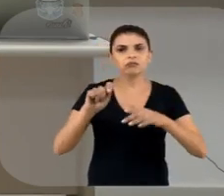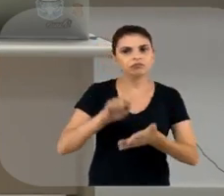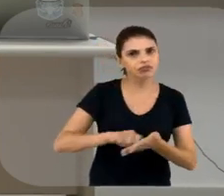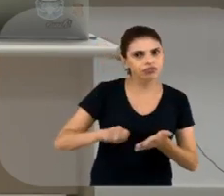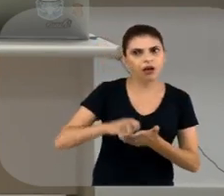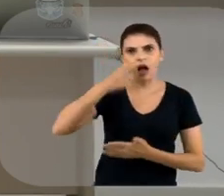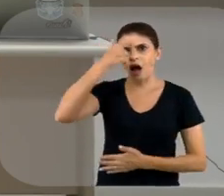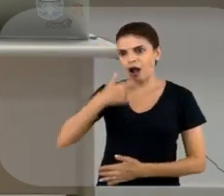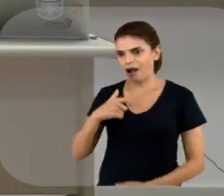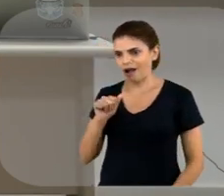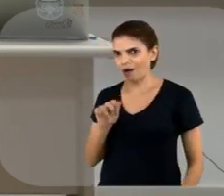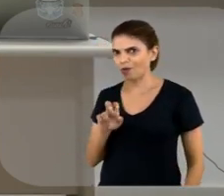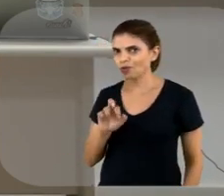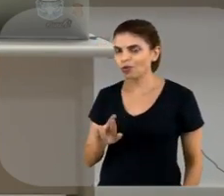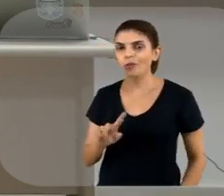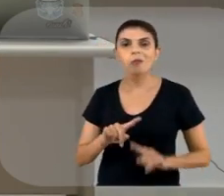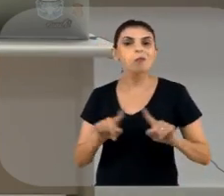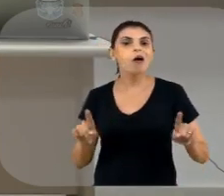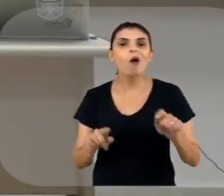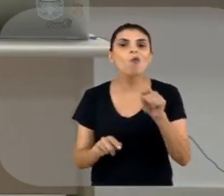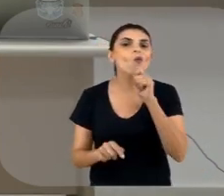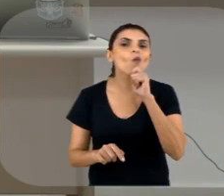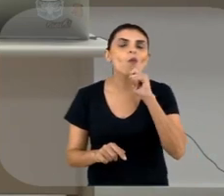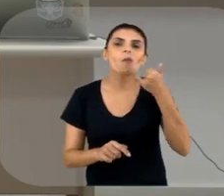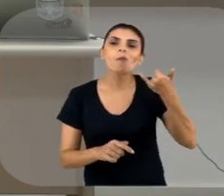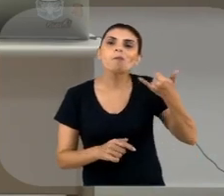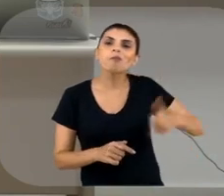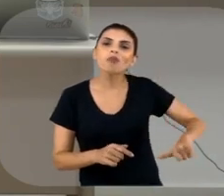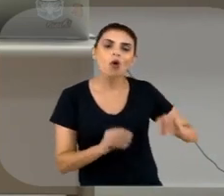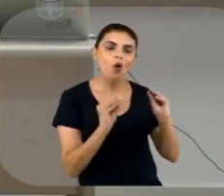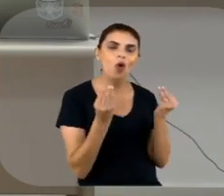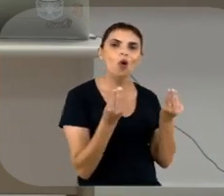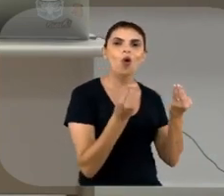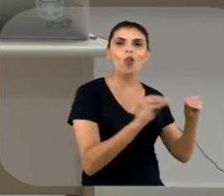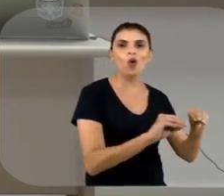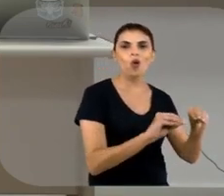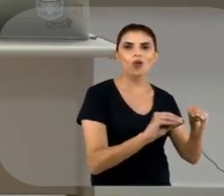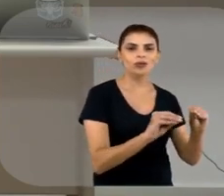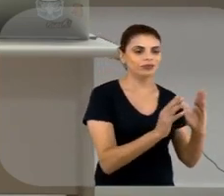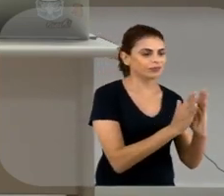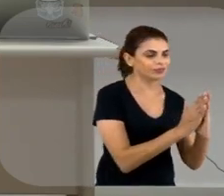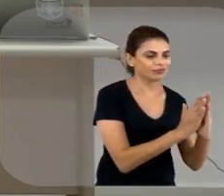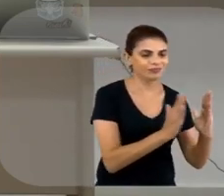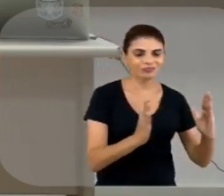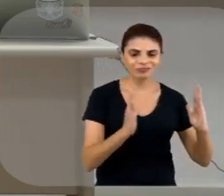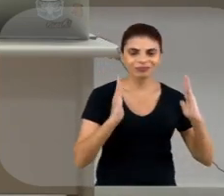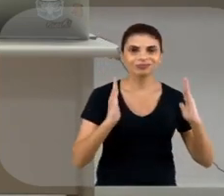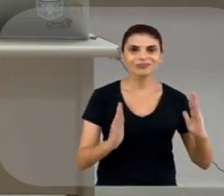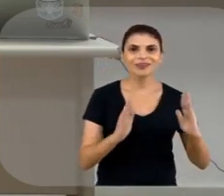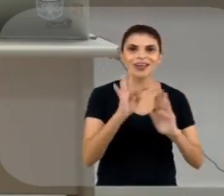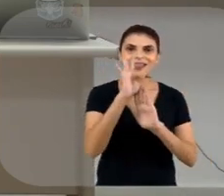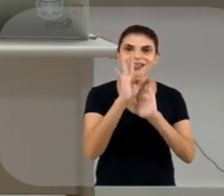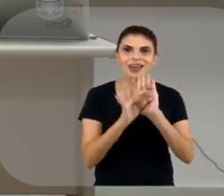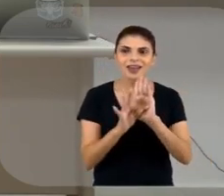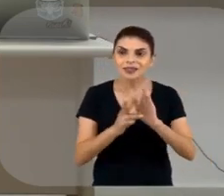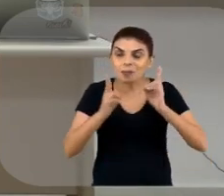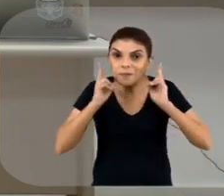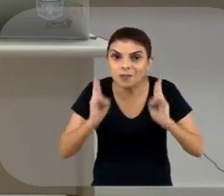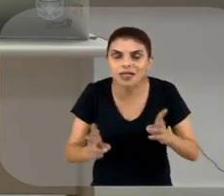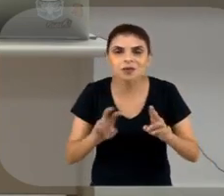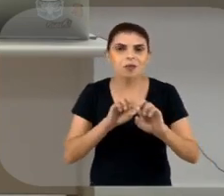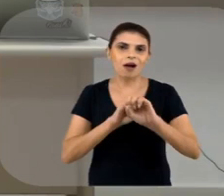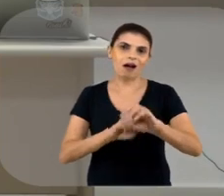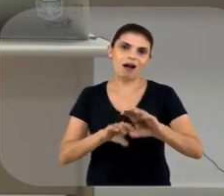importante, autoral, enfim, mas não necessariamente ele vai ver aquele exato texto